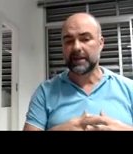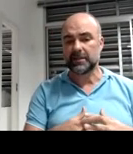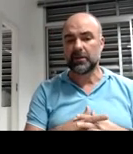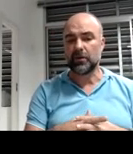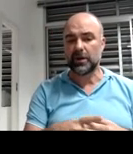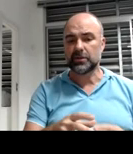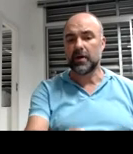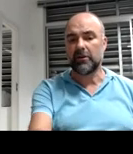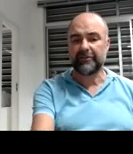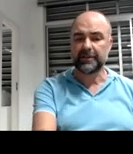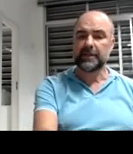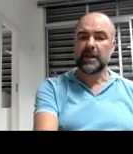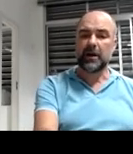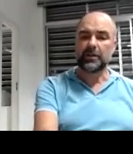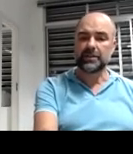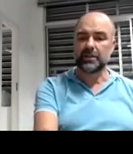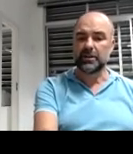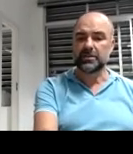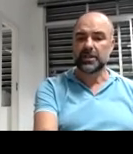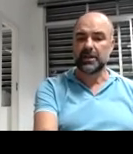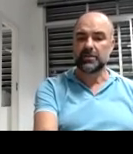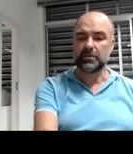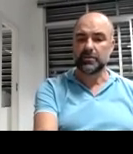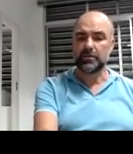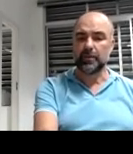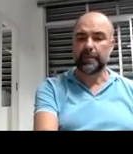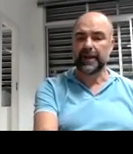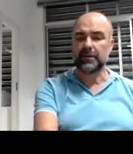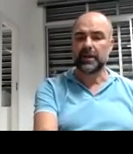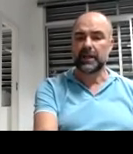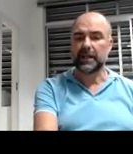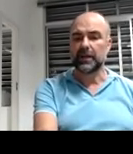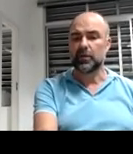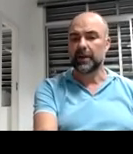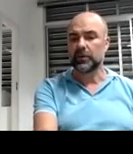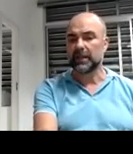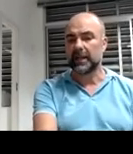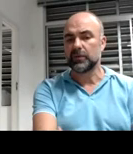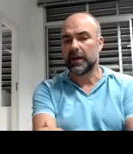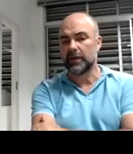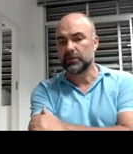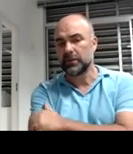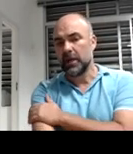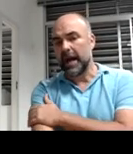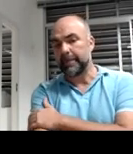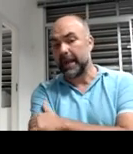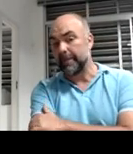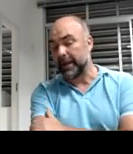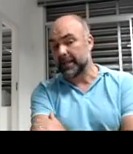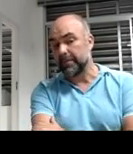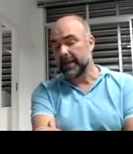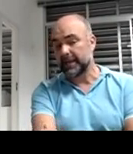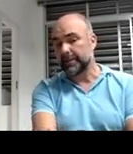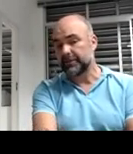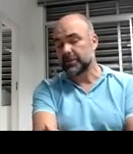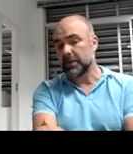os parques tecnológicos, o Alfa, onde nós estamos, o prédio da incubadora está lá no alto. A